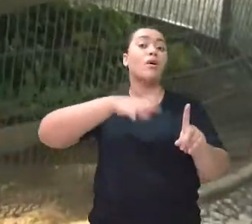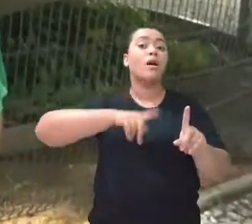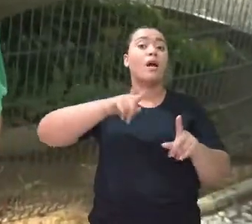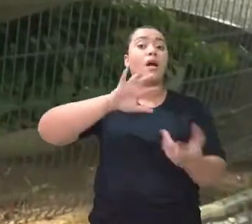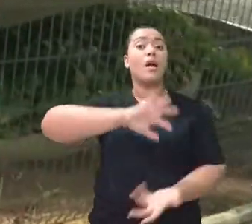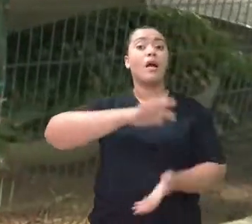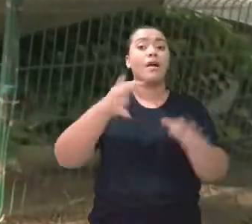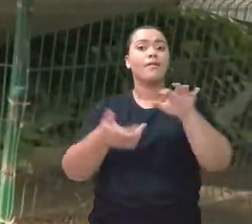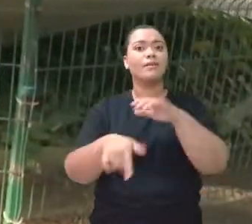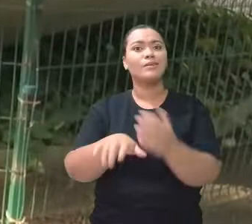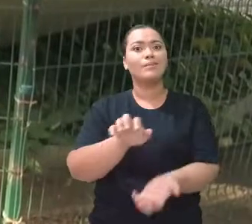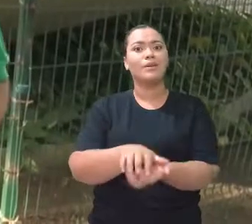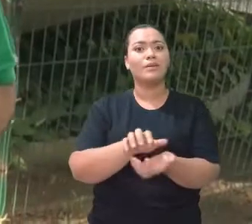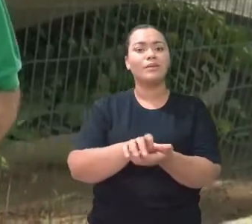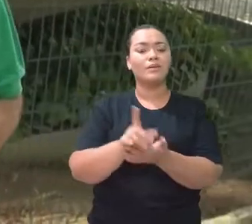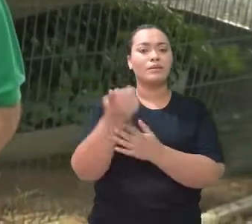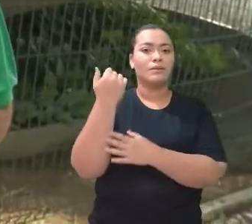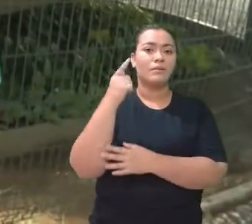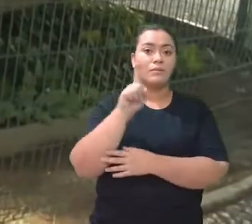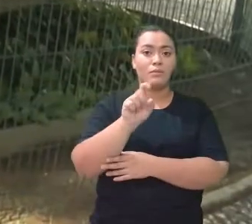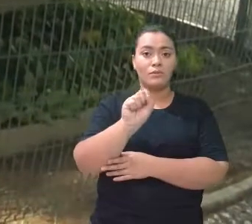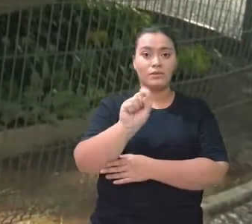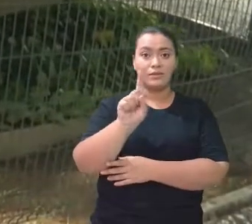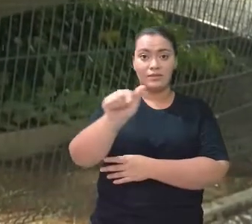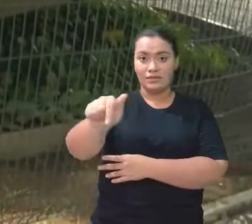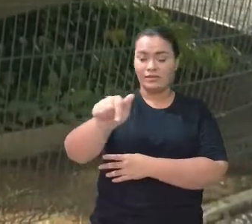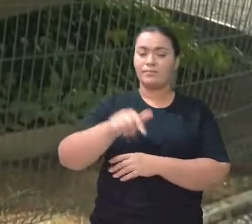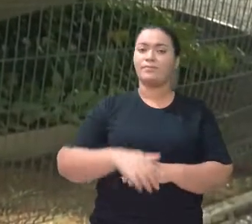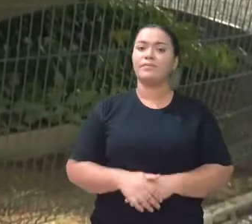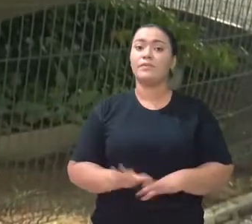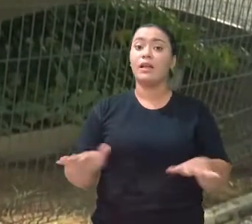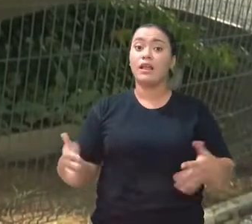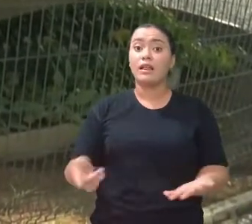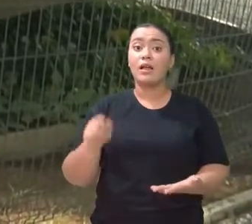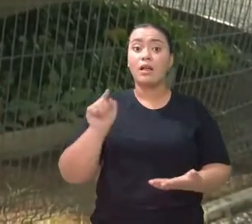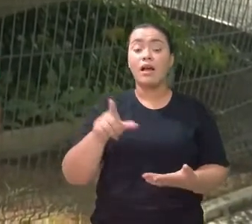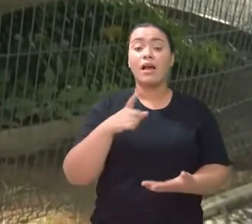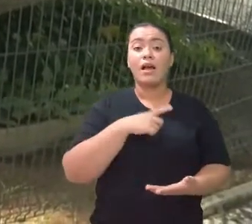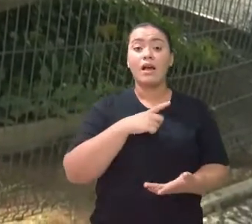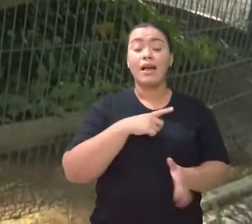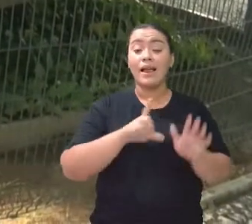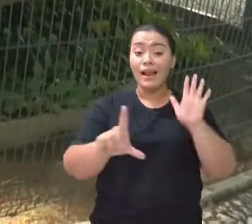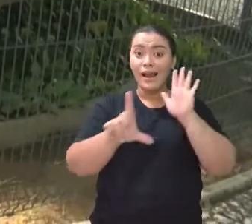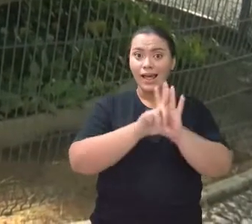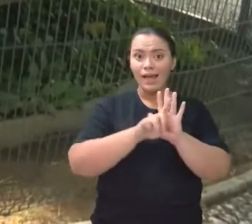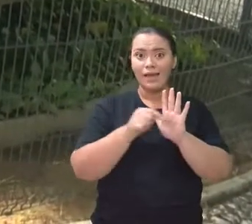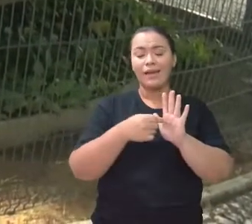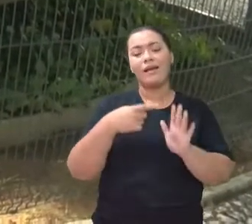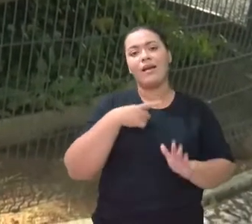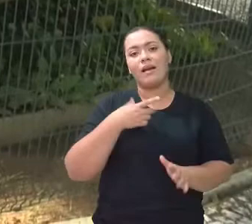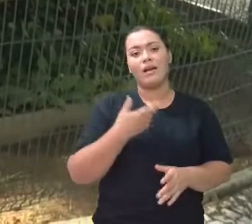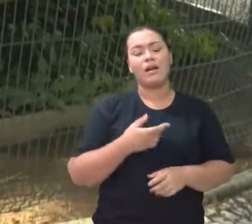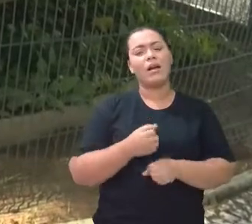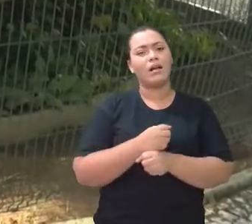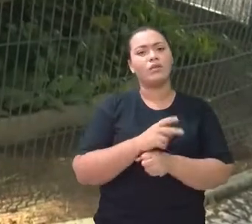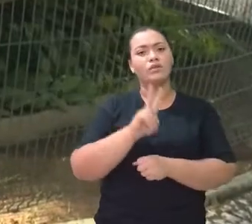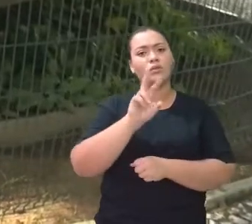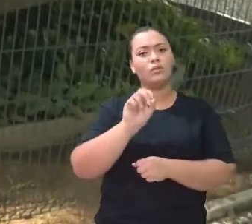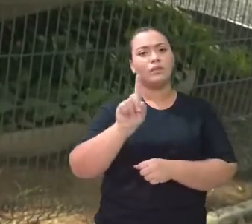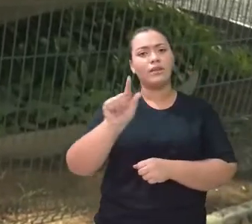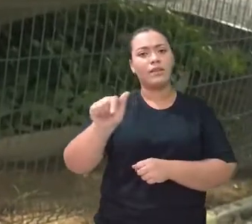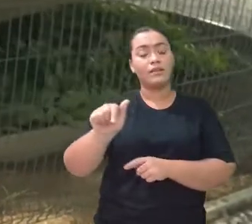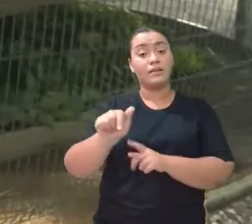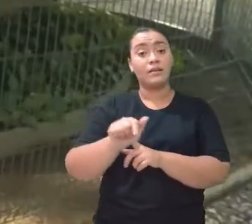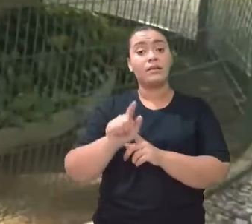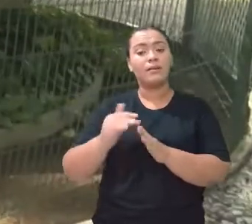Revolução Pernambucana de 1817. Foi instituída por meio de lei no ano de 2017 e